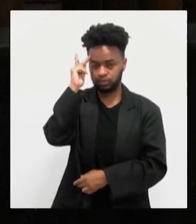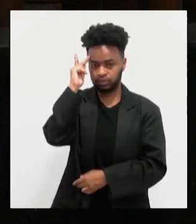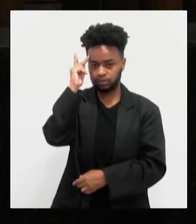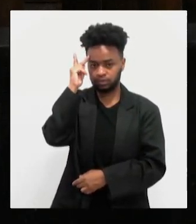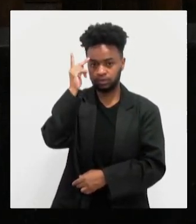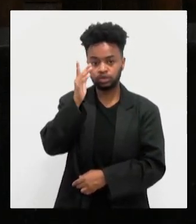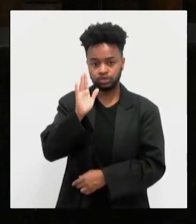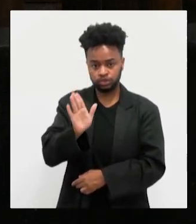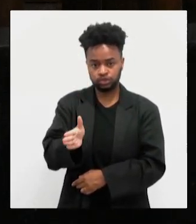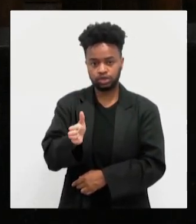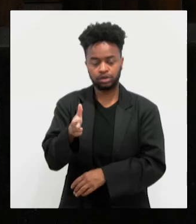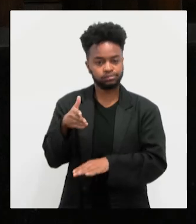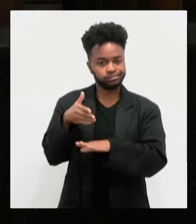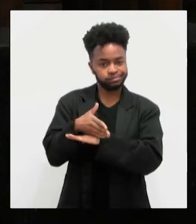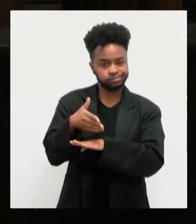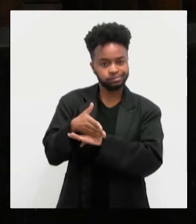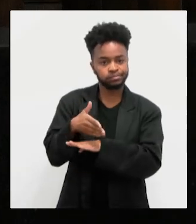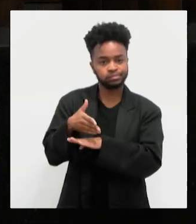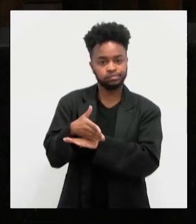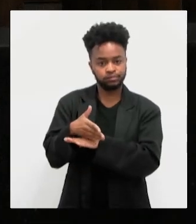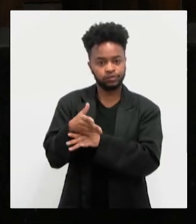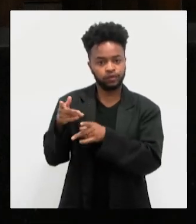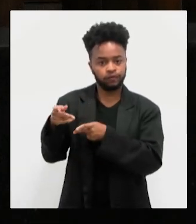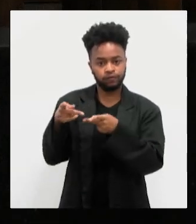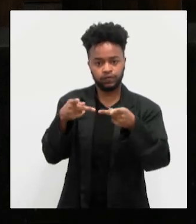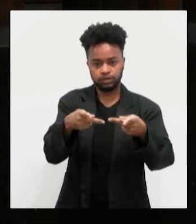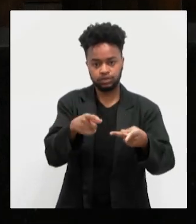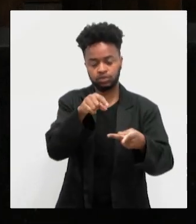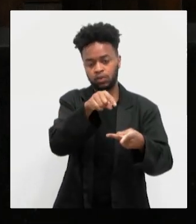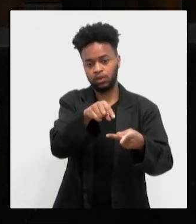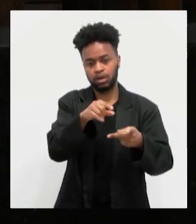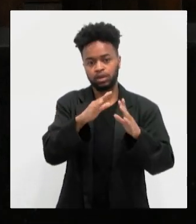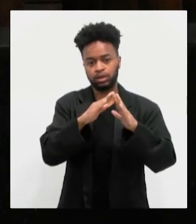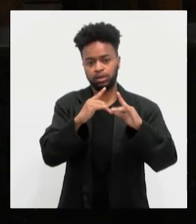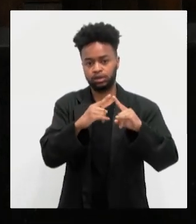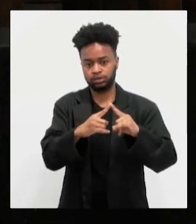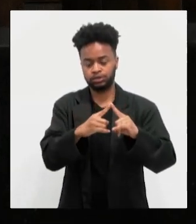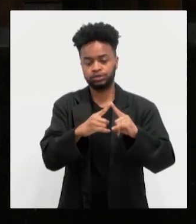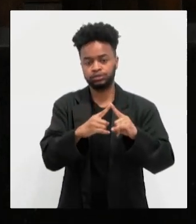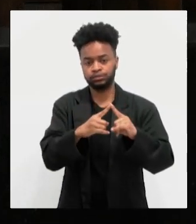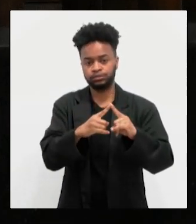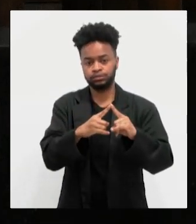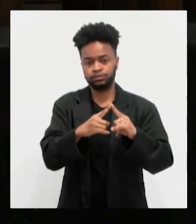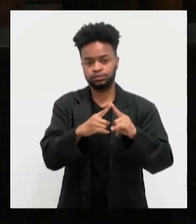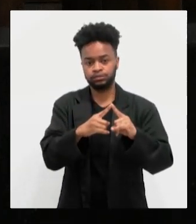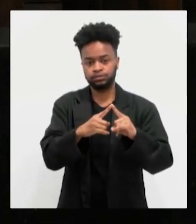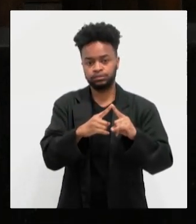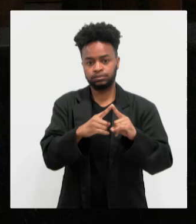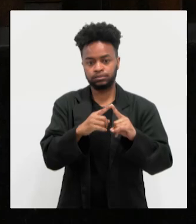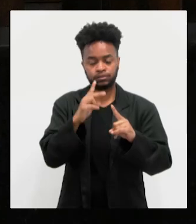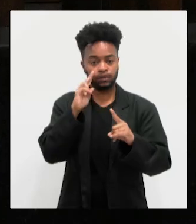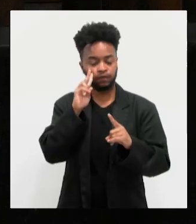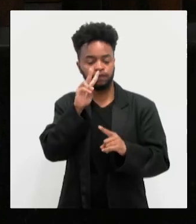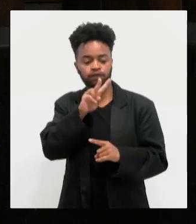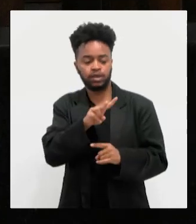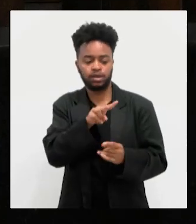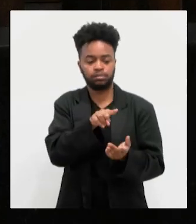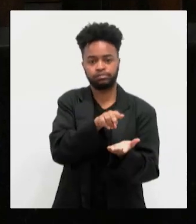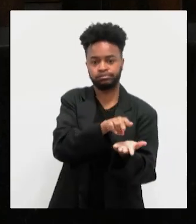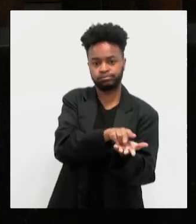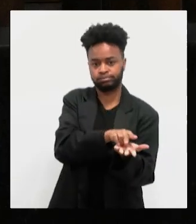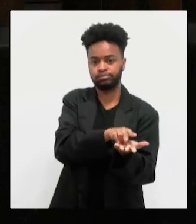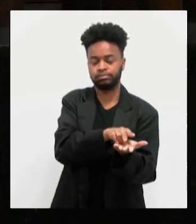já tinham passado pela capela para dar o último